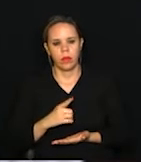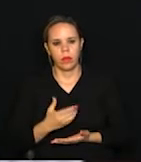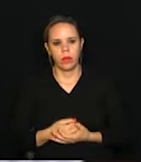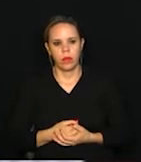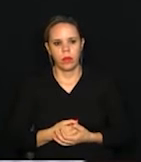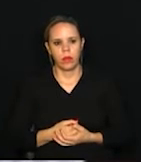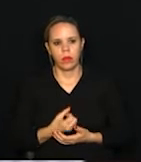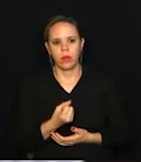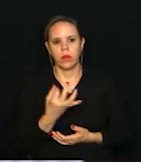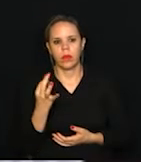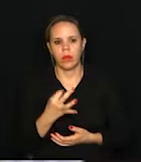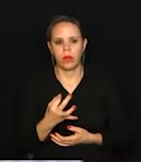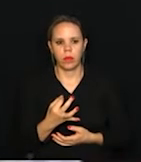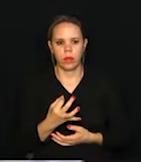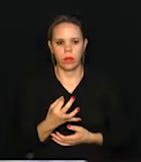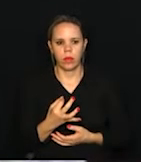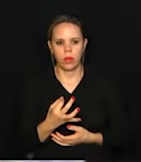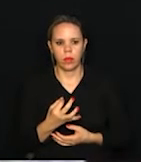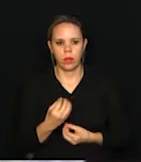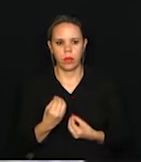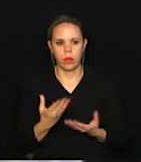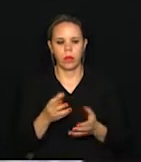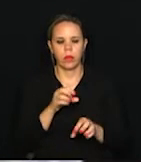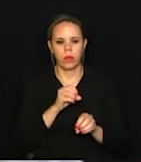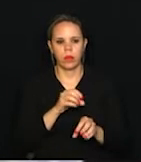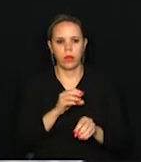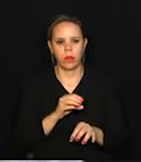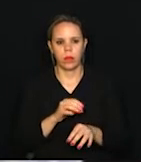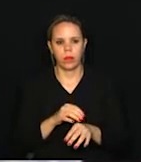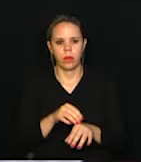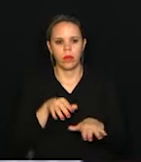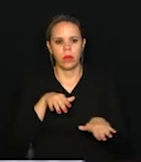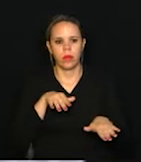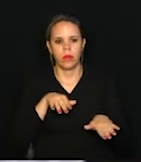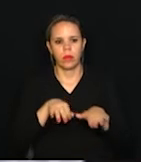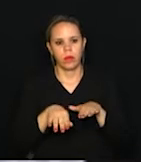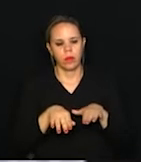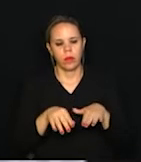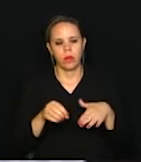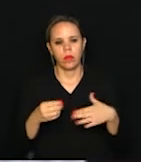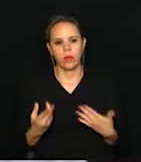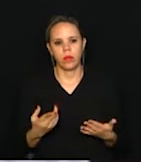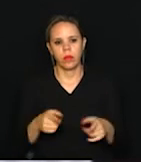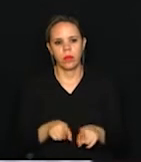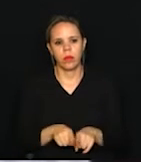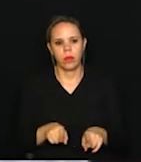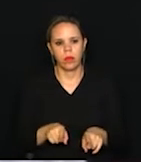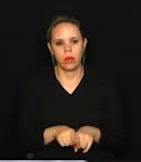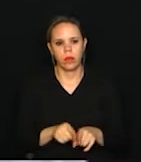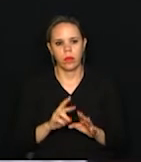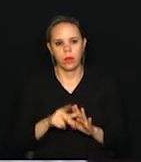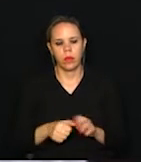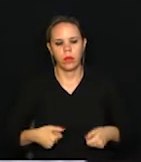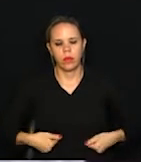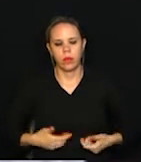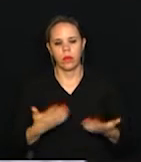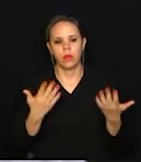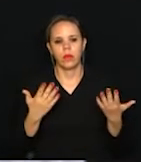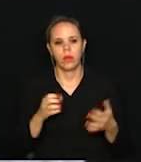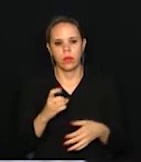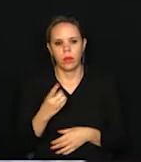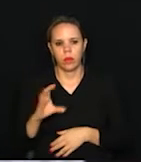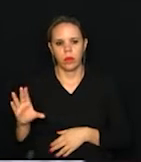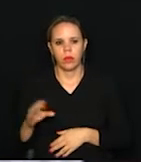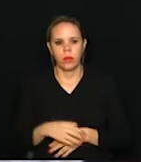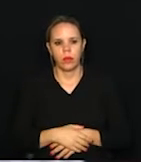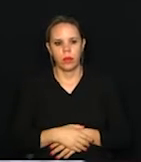uma porcentagem que vai para a educação de trânsito e para os demais gastos aí da INDEC.